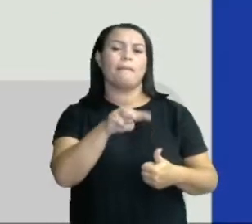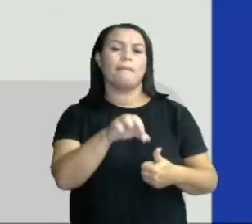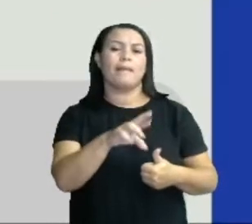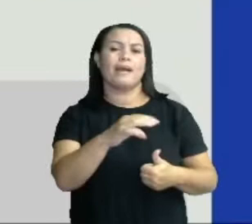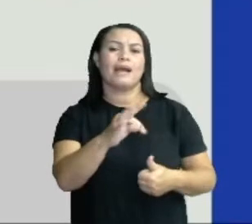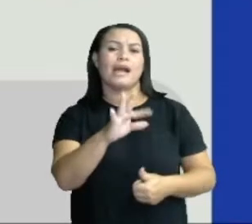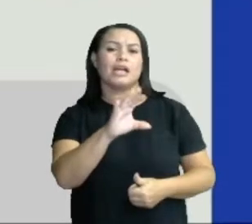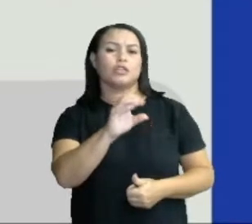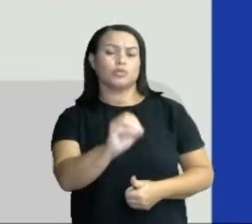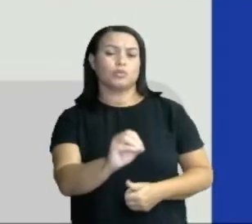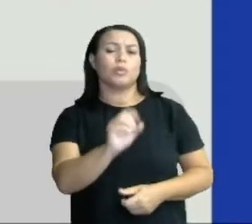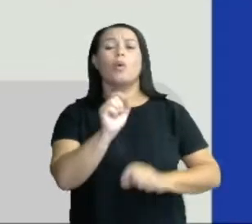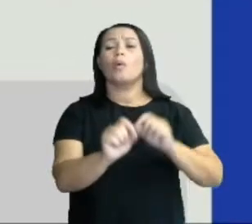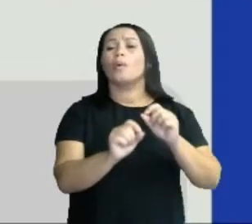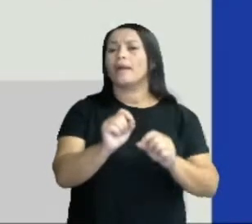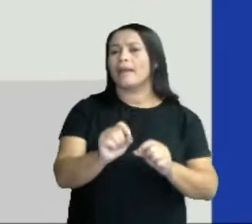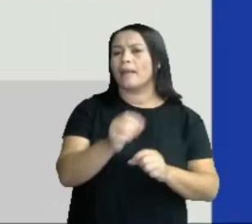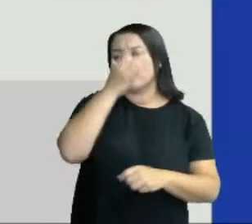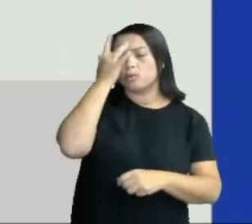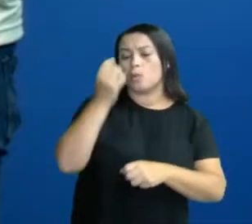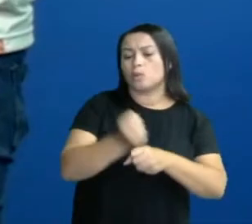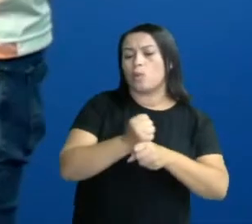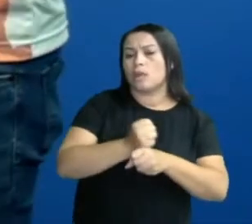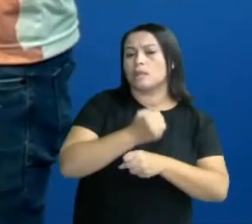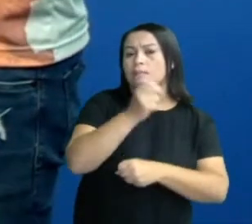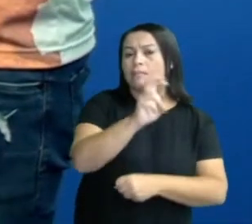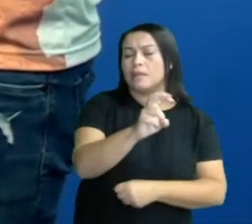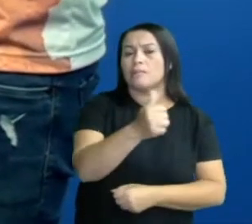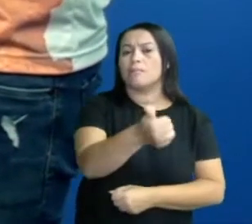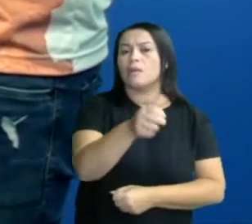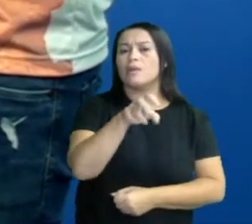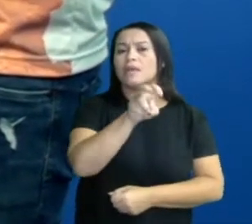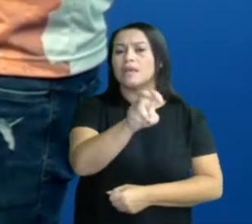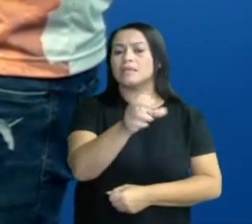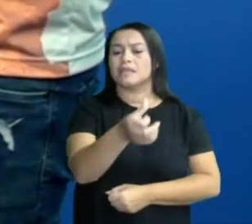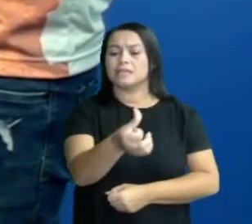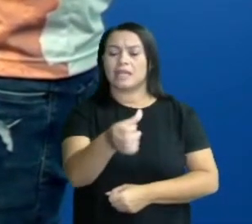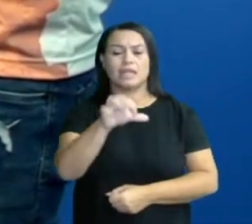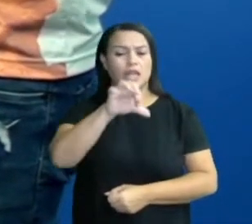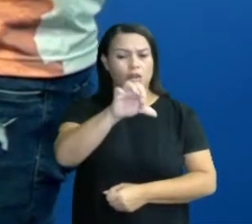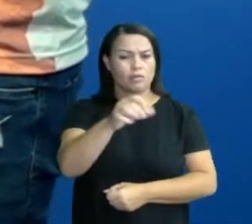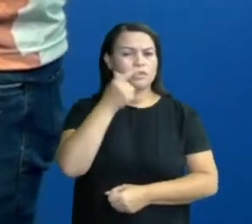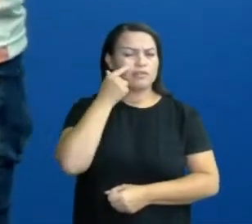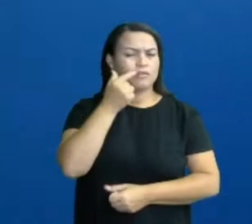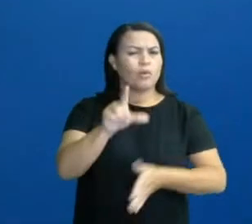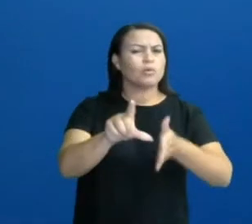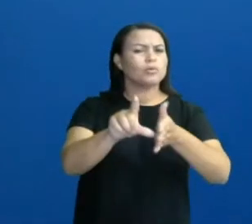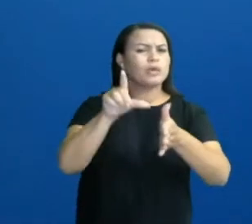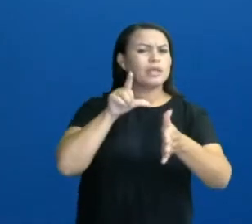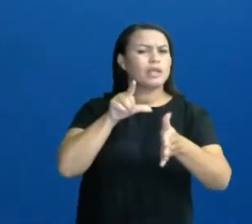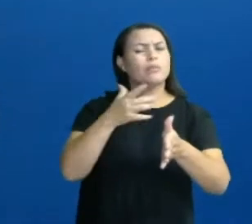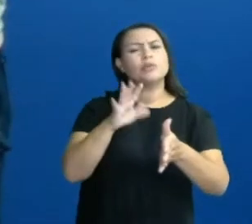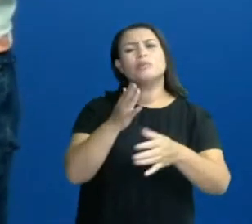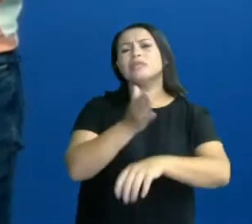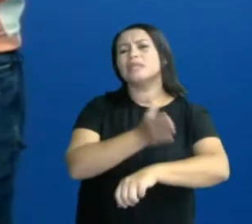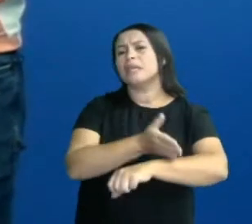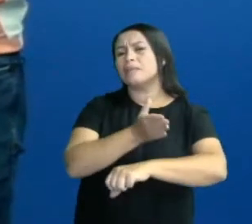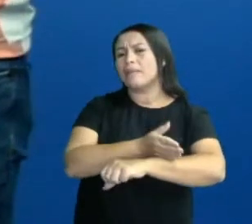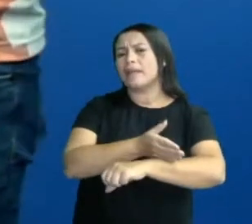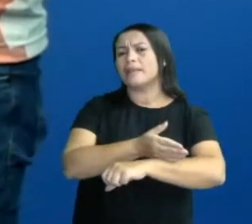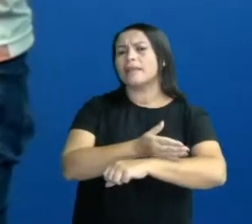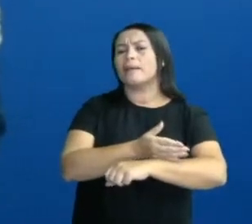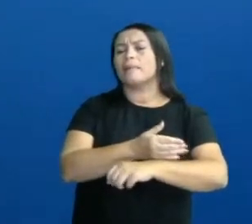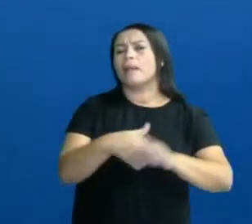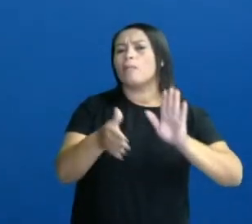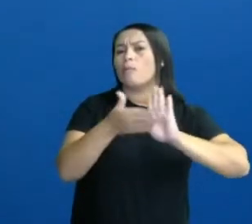de 1569, você já vê que em relação ao mapa que a gente viu no slide anterior, da Idade Média, proposto pela